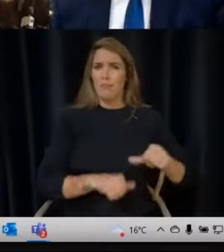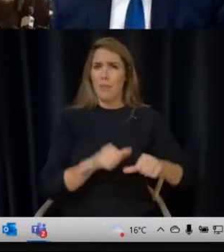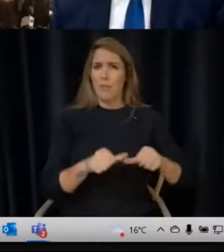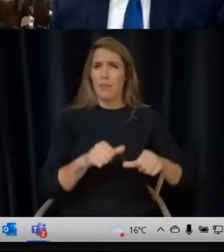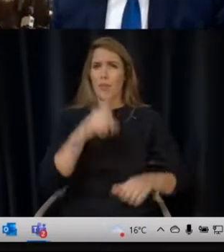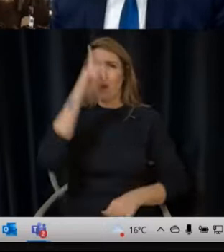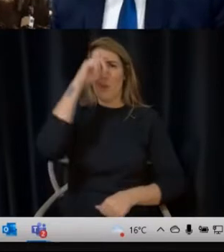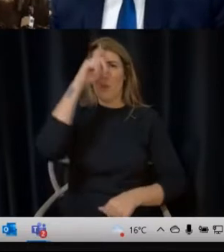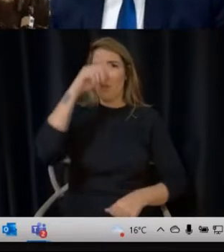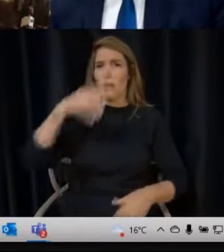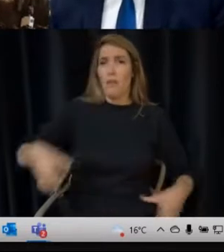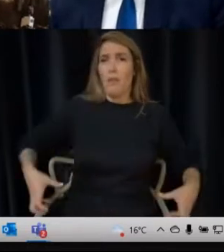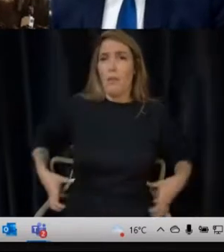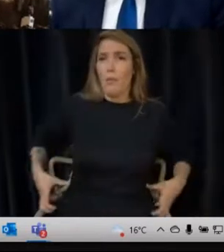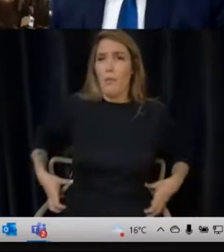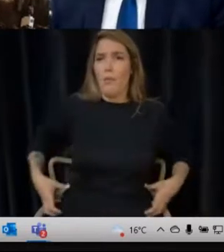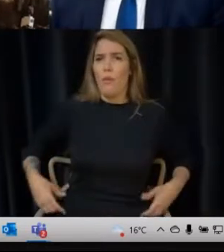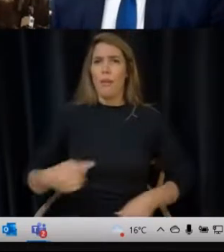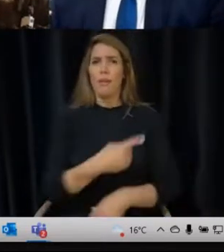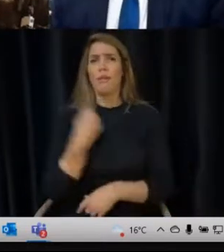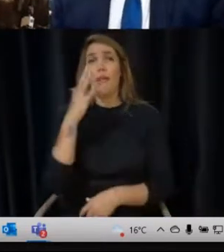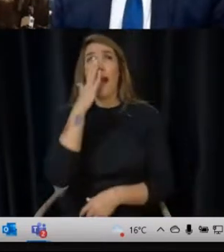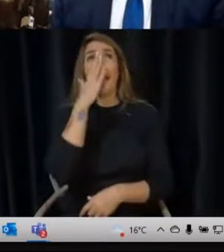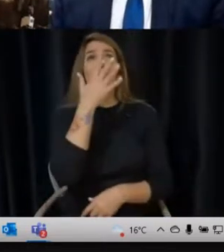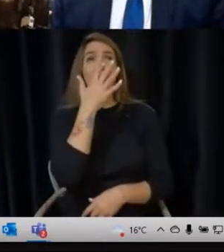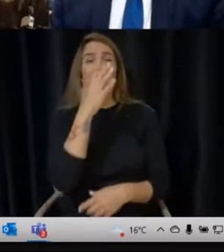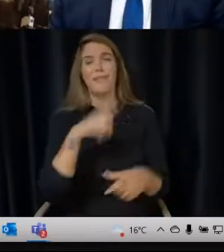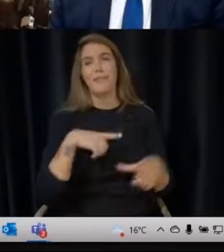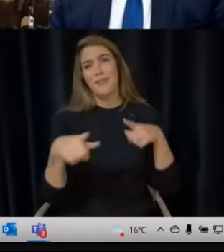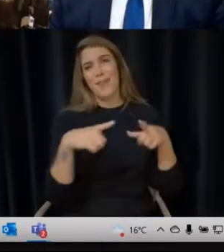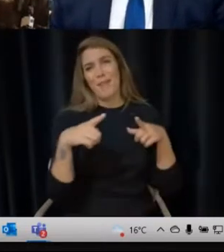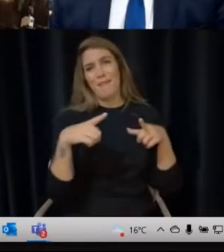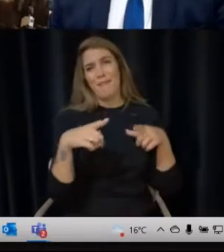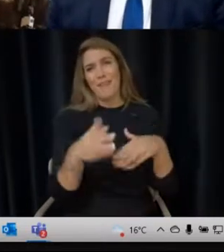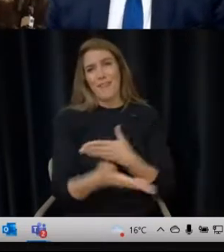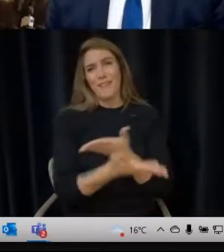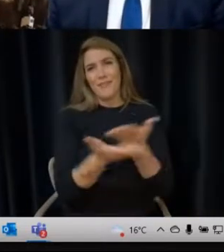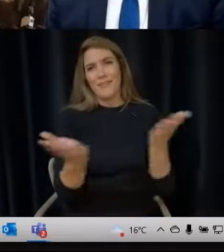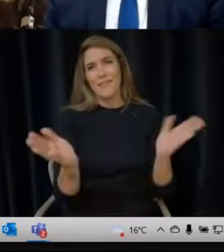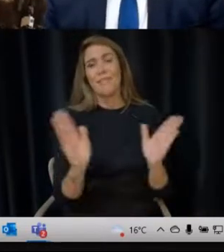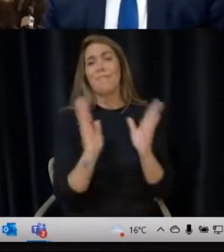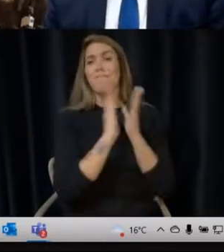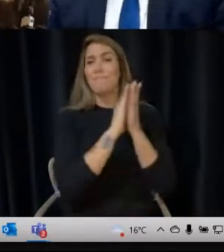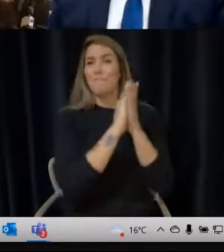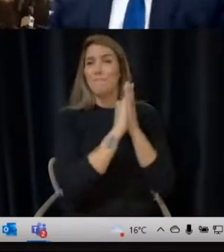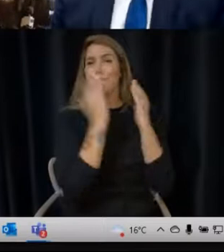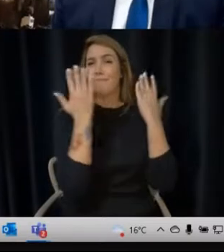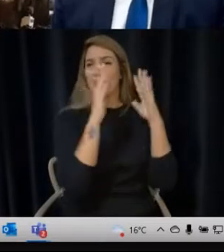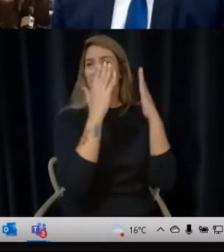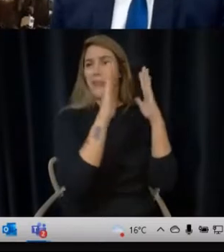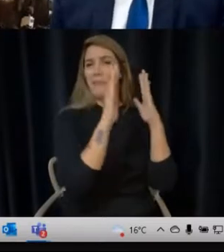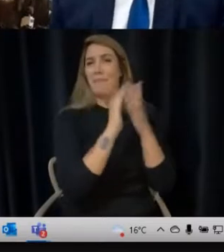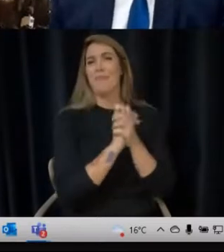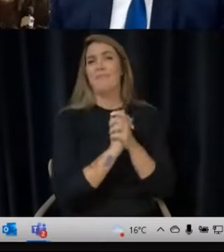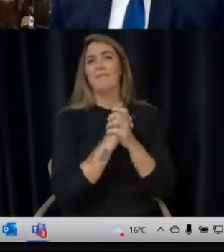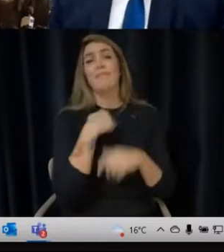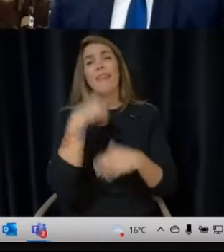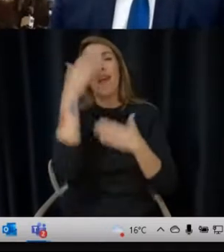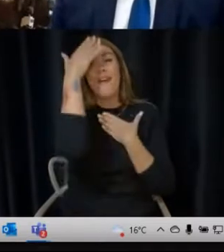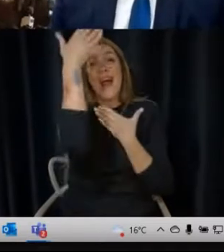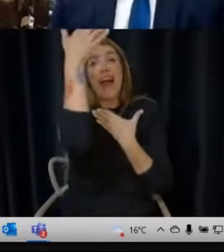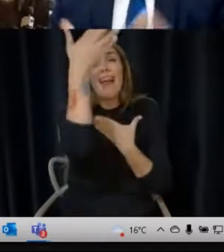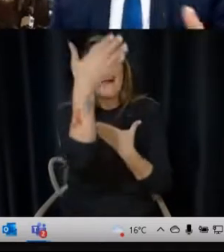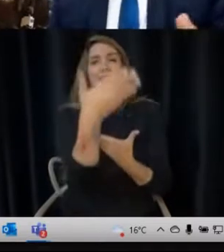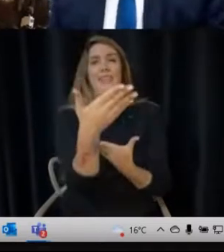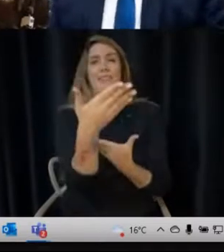vivo. Admiramos muito o trabalho de vocês. Parabéns. E, usando as palavras dela, eu te agradeço por mais uma